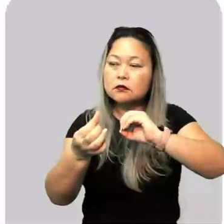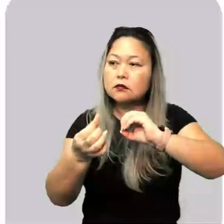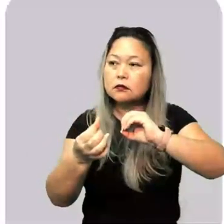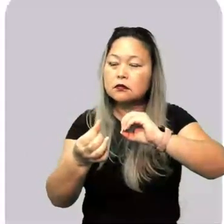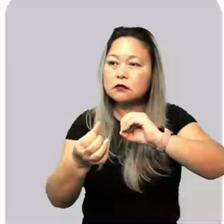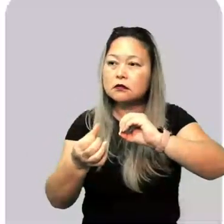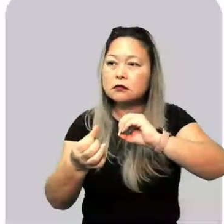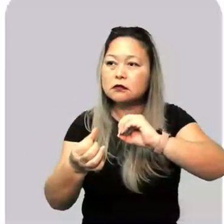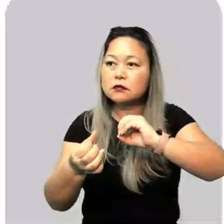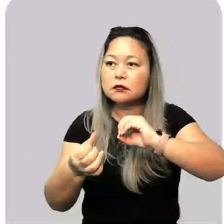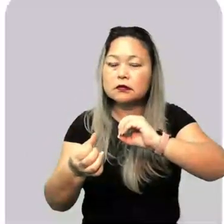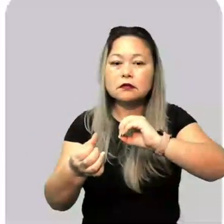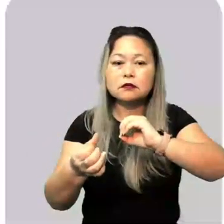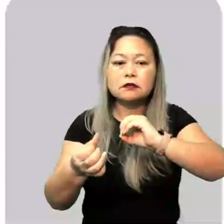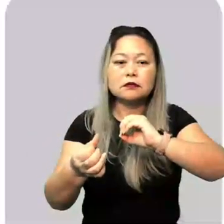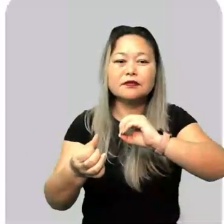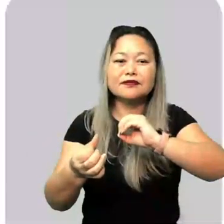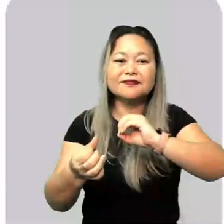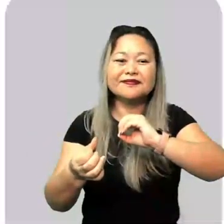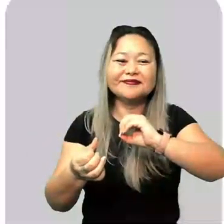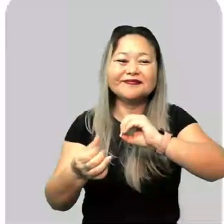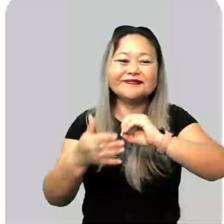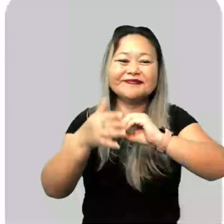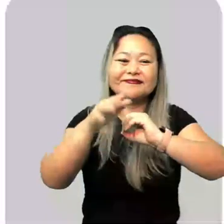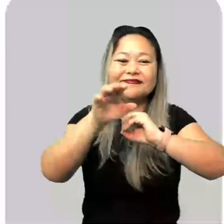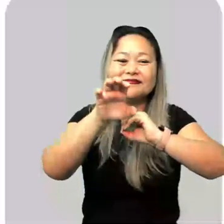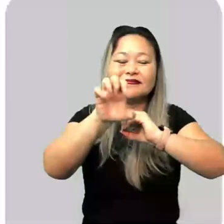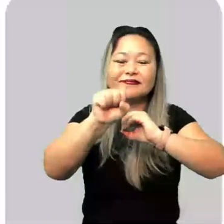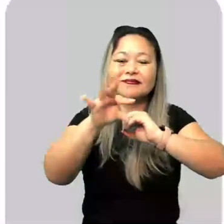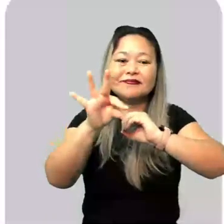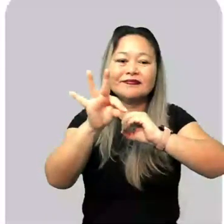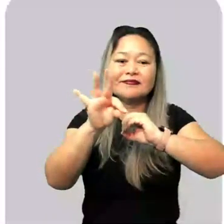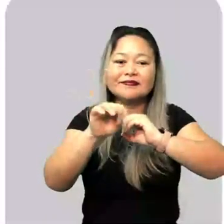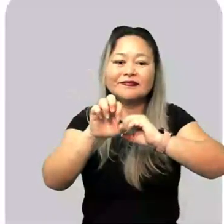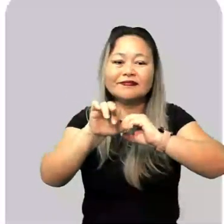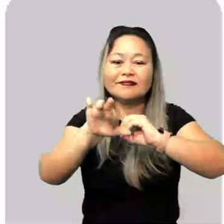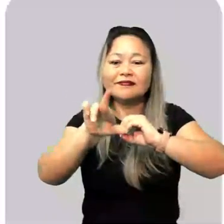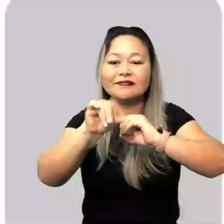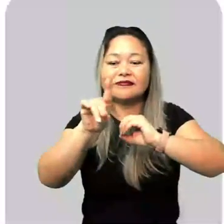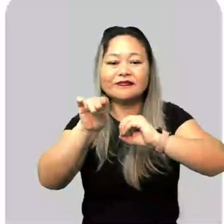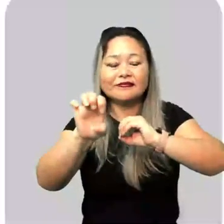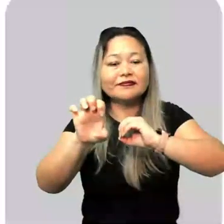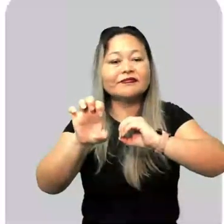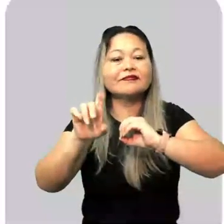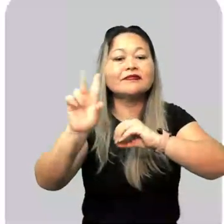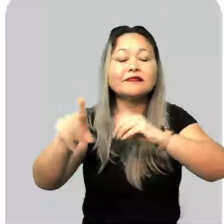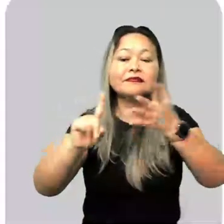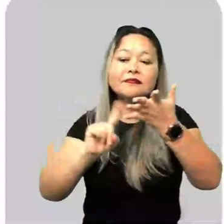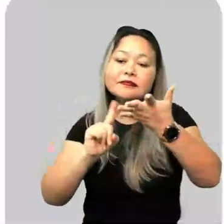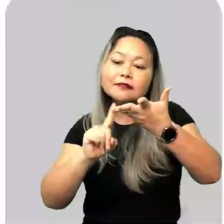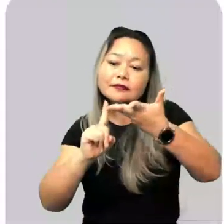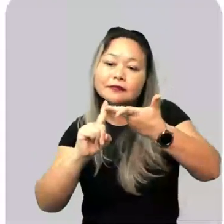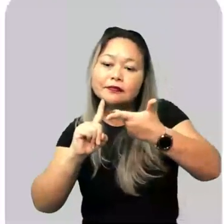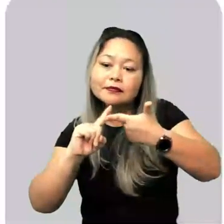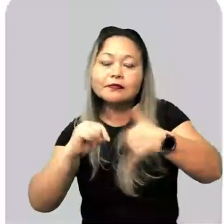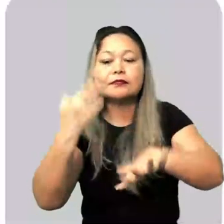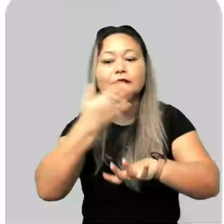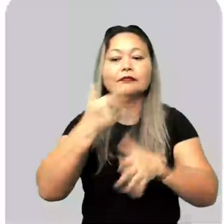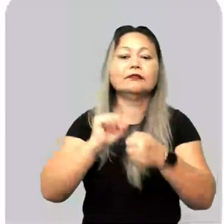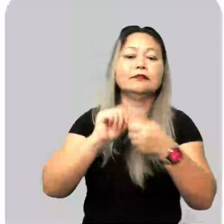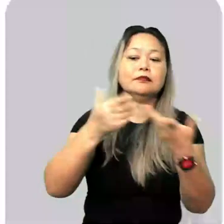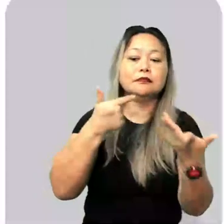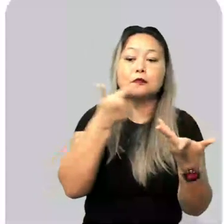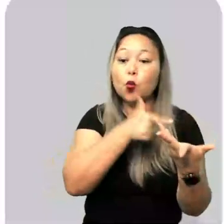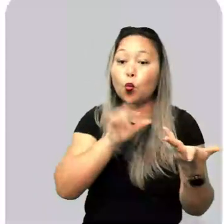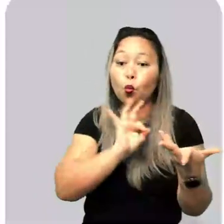tá? Tremendo que eu quis fazer aquilo ali. Os esteroides, vai ficar mais bonitinho. E os